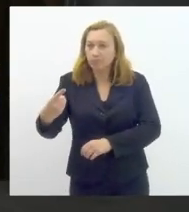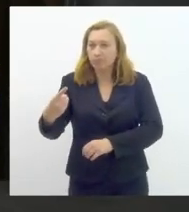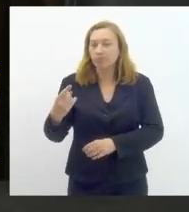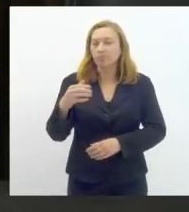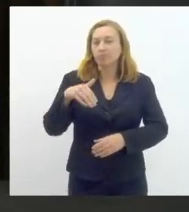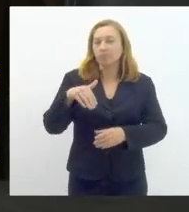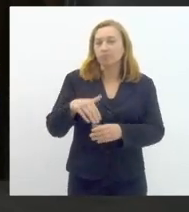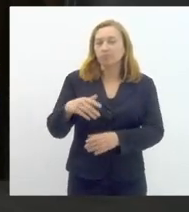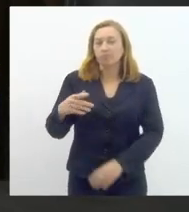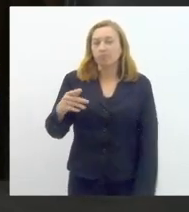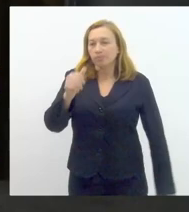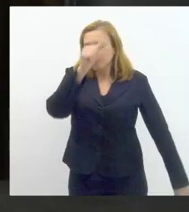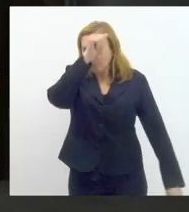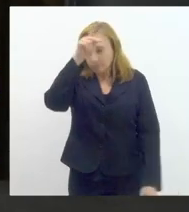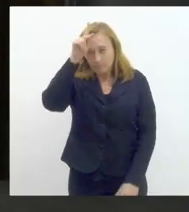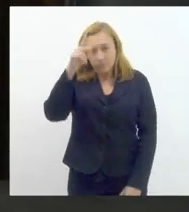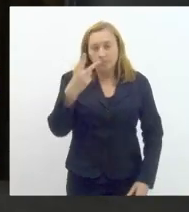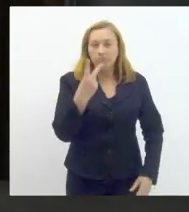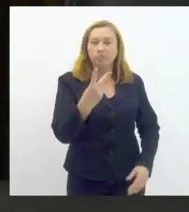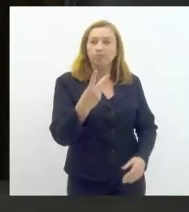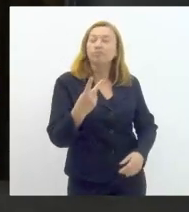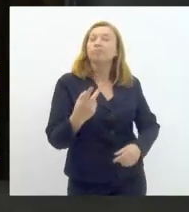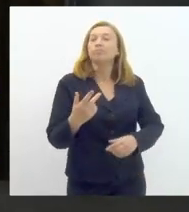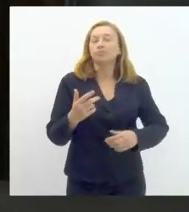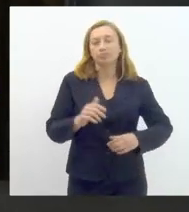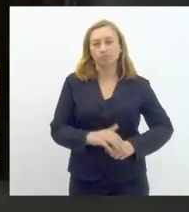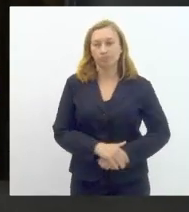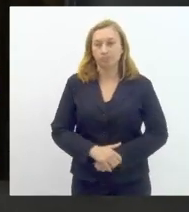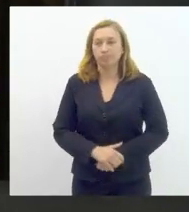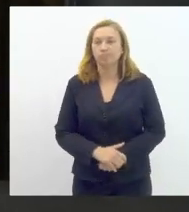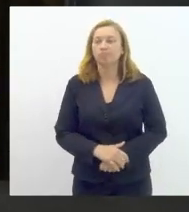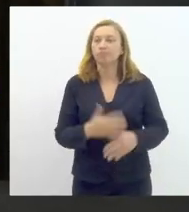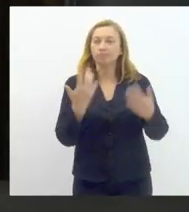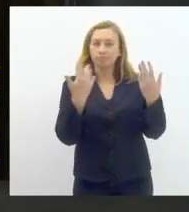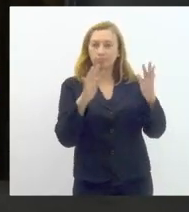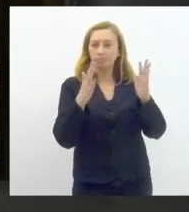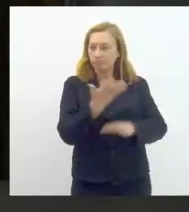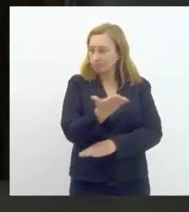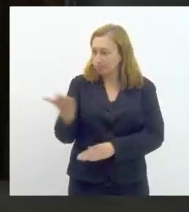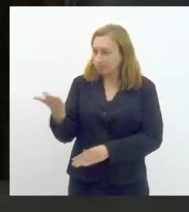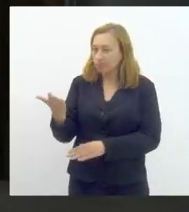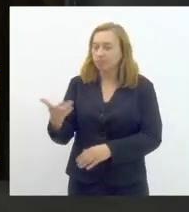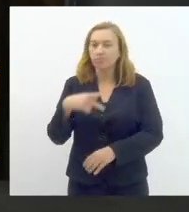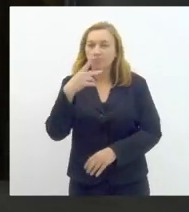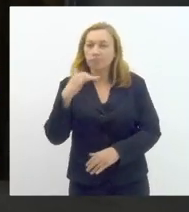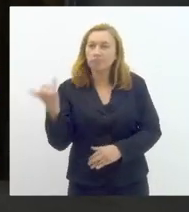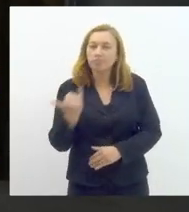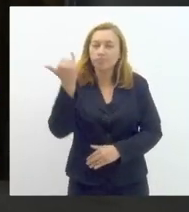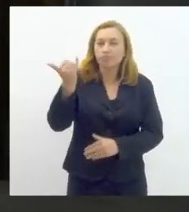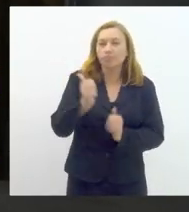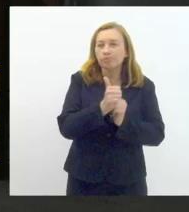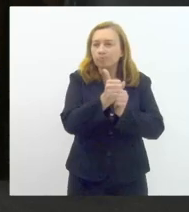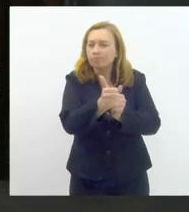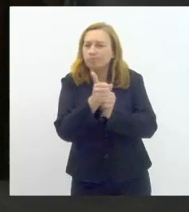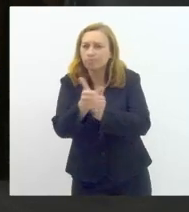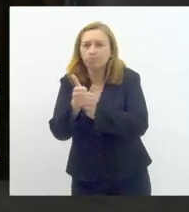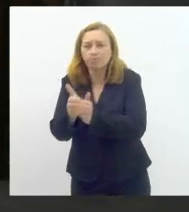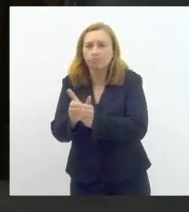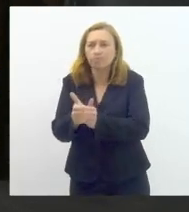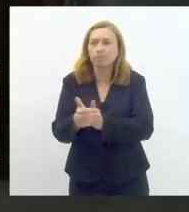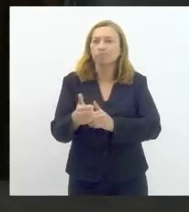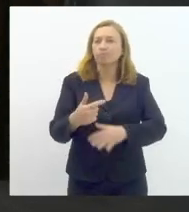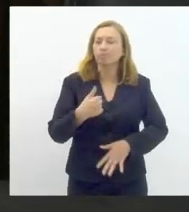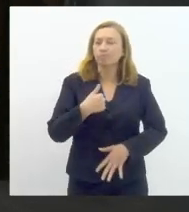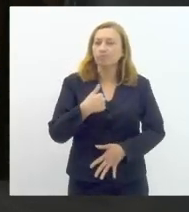fiquei 2 mandatos. Mas parabenizá-los, dizer da importância do acompanhamento de vocês. Eu